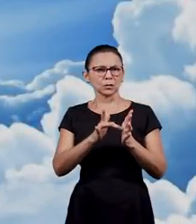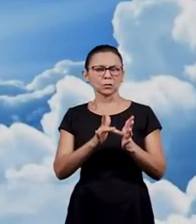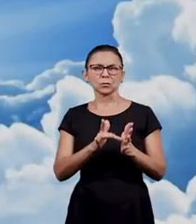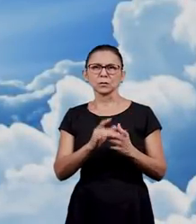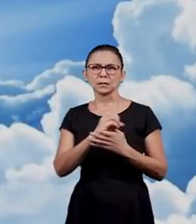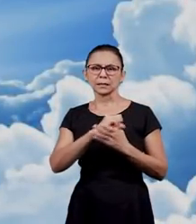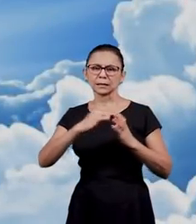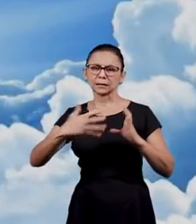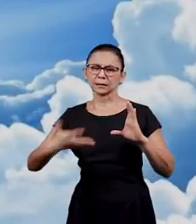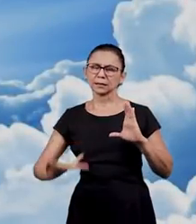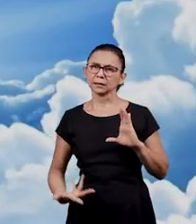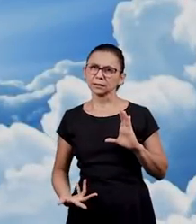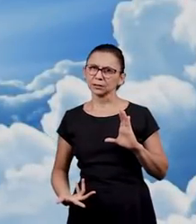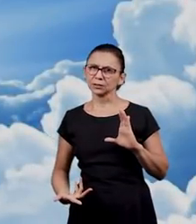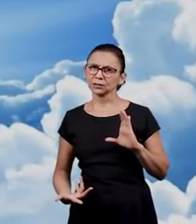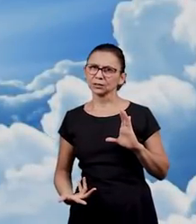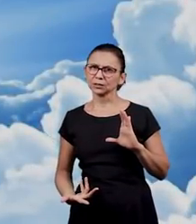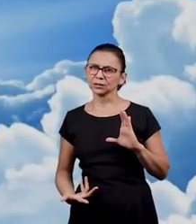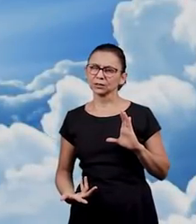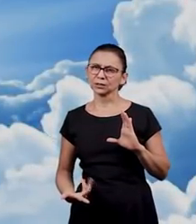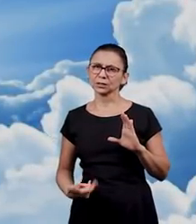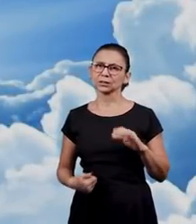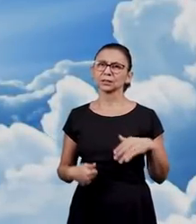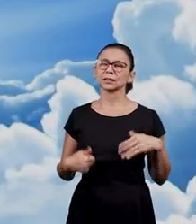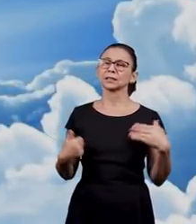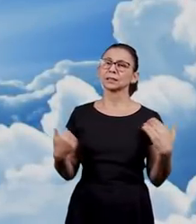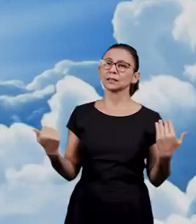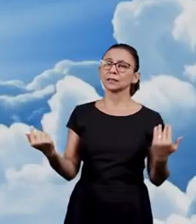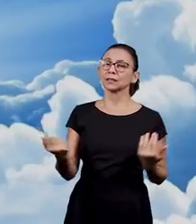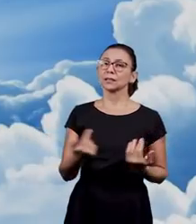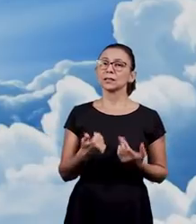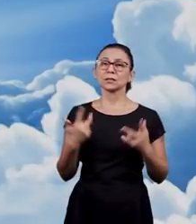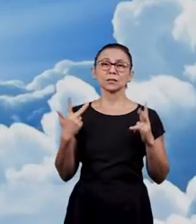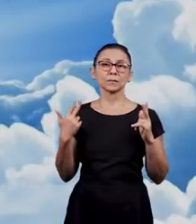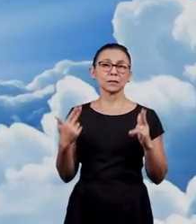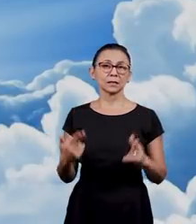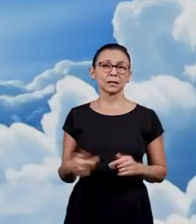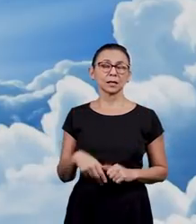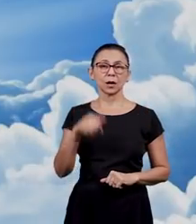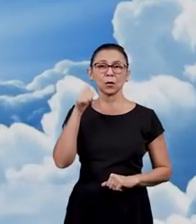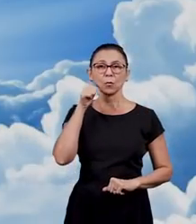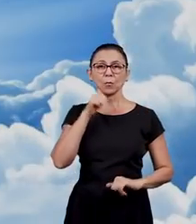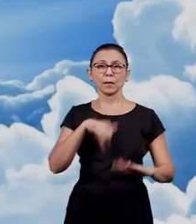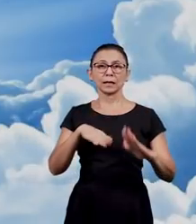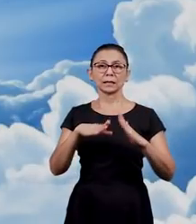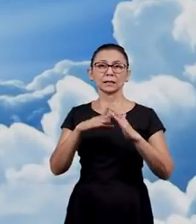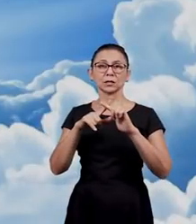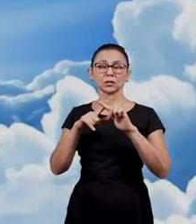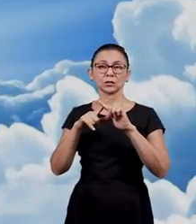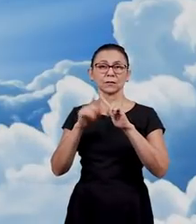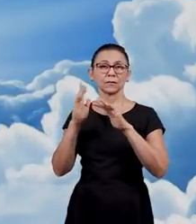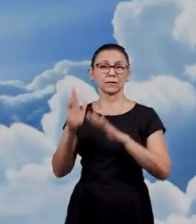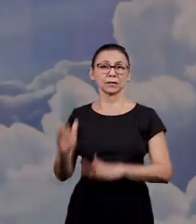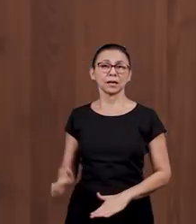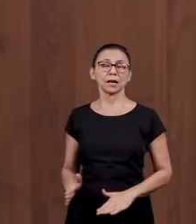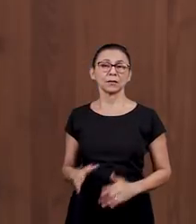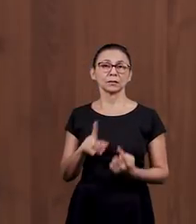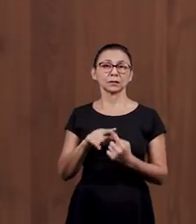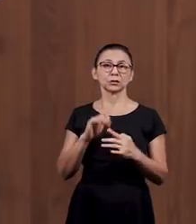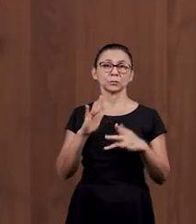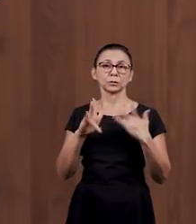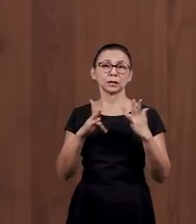Nós vamos nos identificando como a esposa santificada e adornada, porque um dia